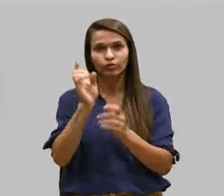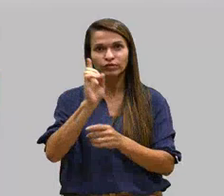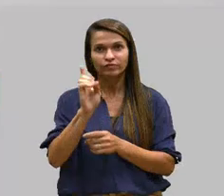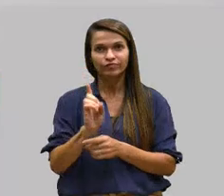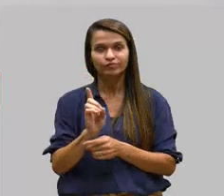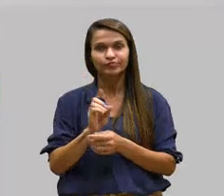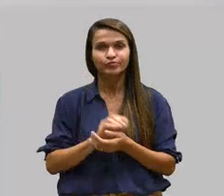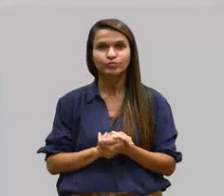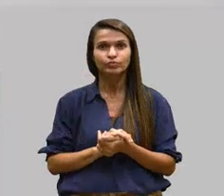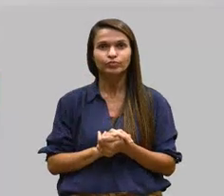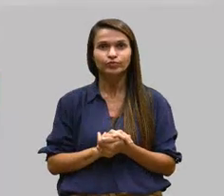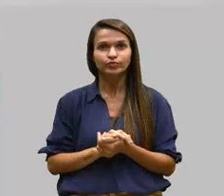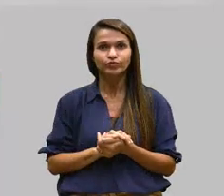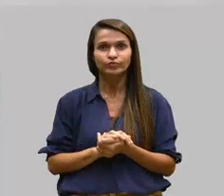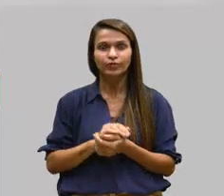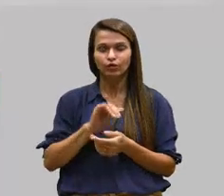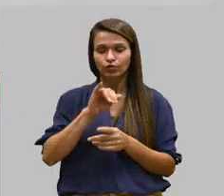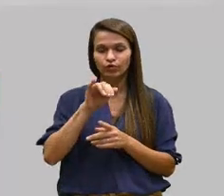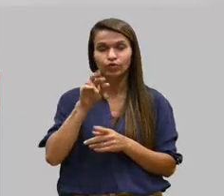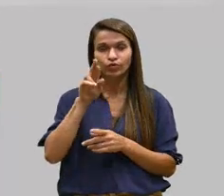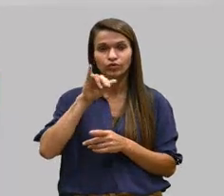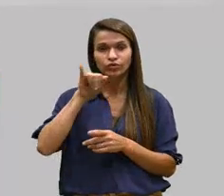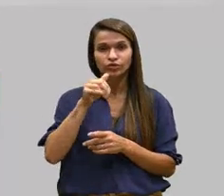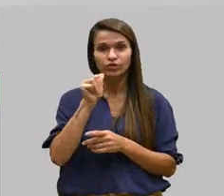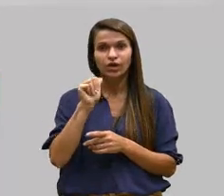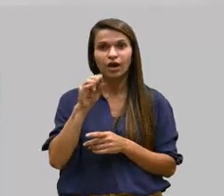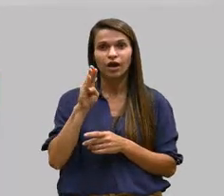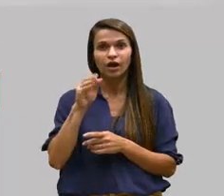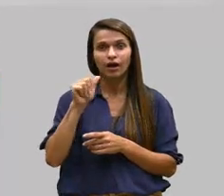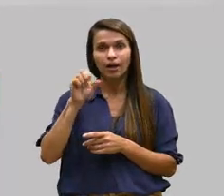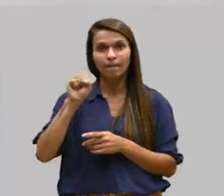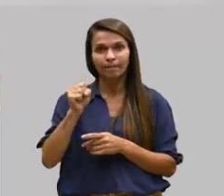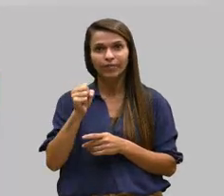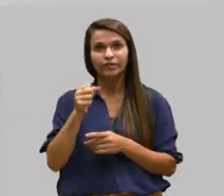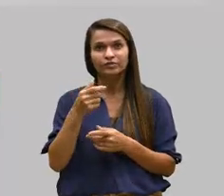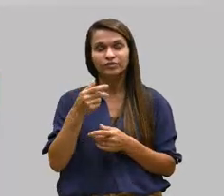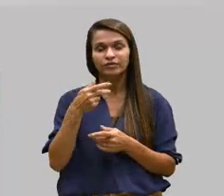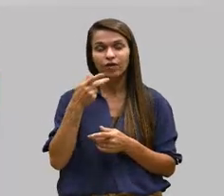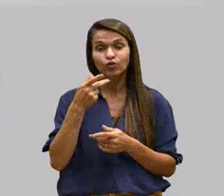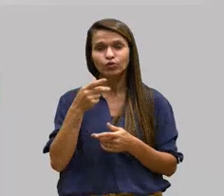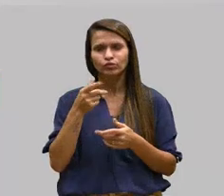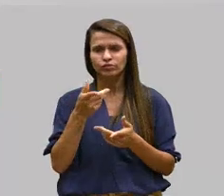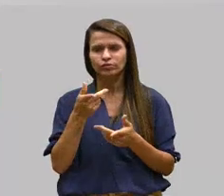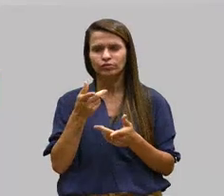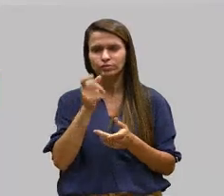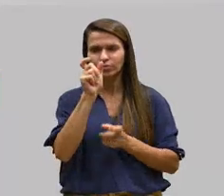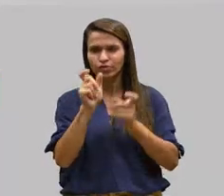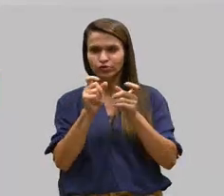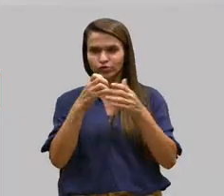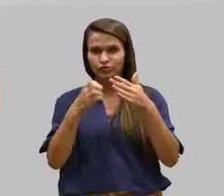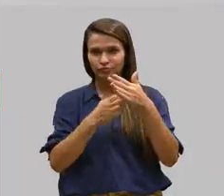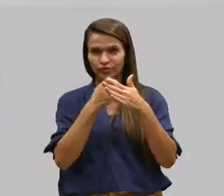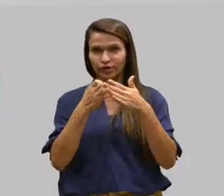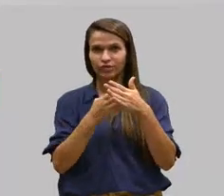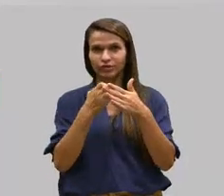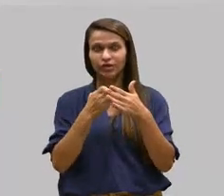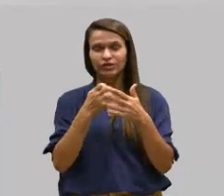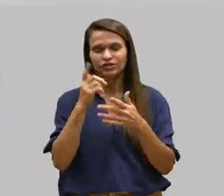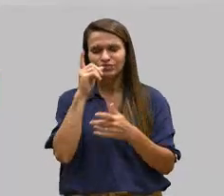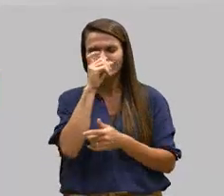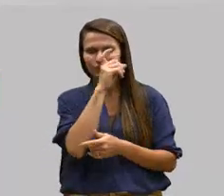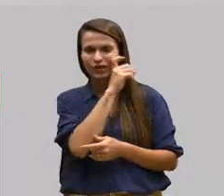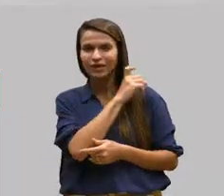em relação à dificuldade que a gente tem com os empregadores e aqui Reforce que a gente não generaliza mas